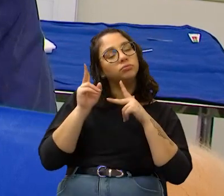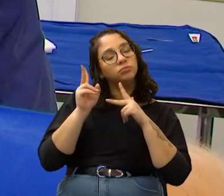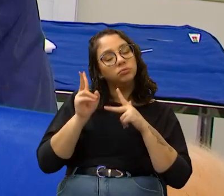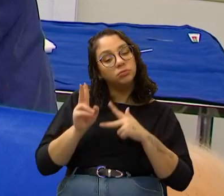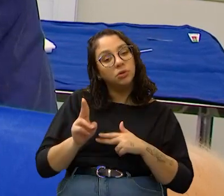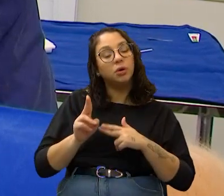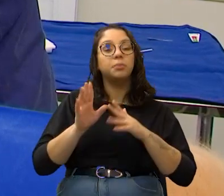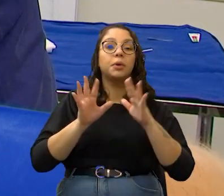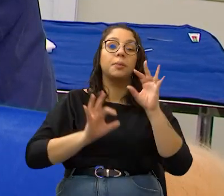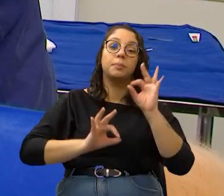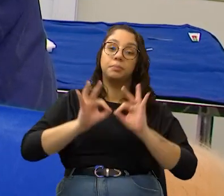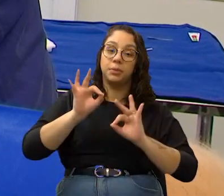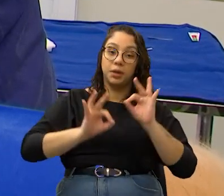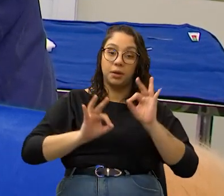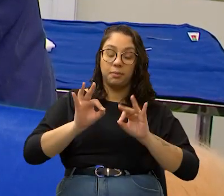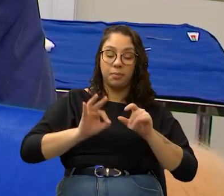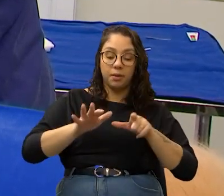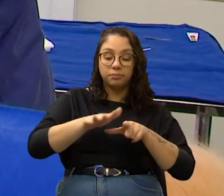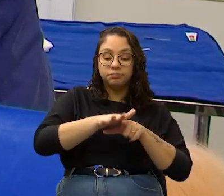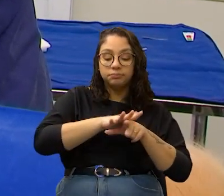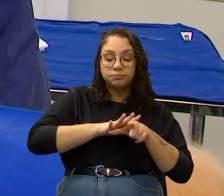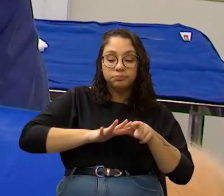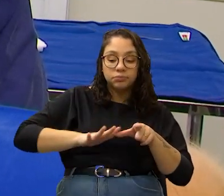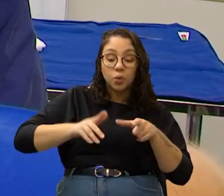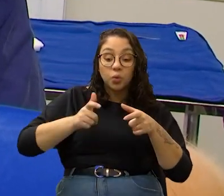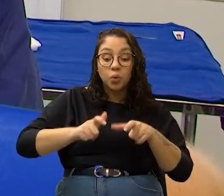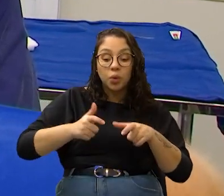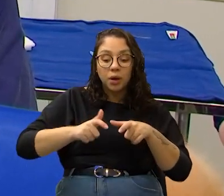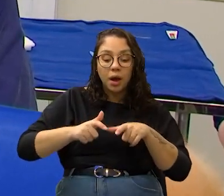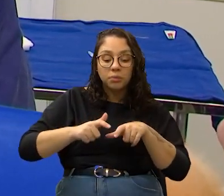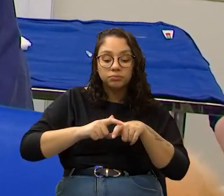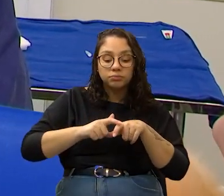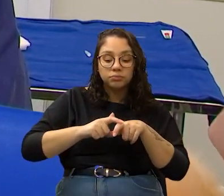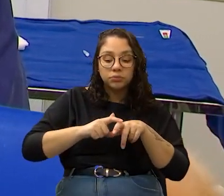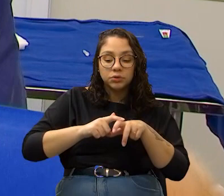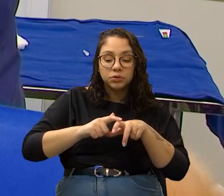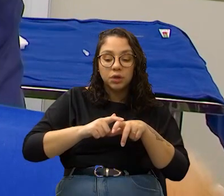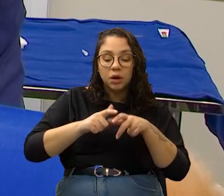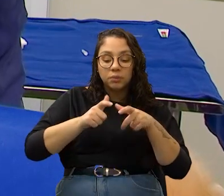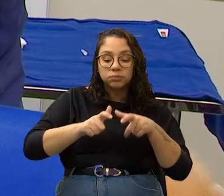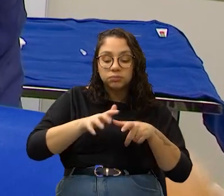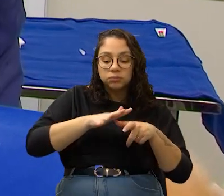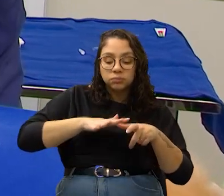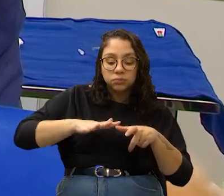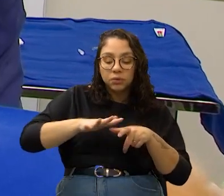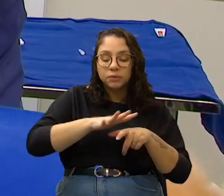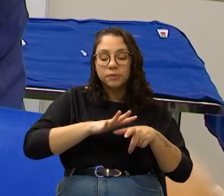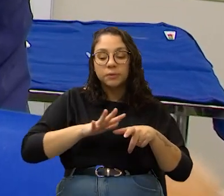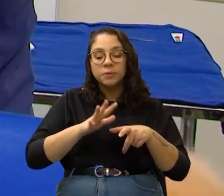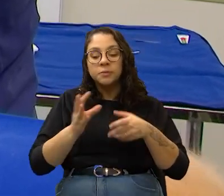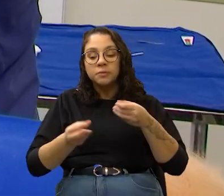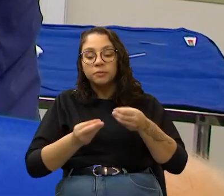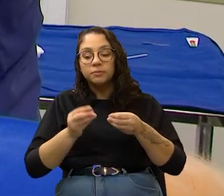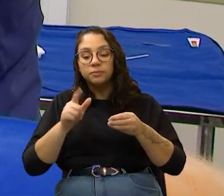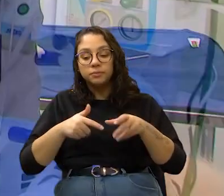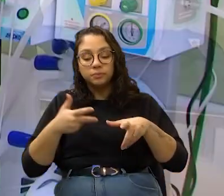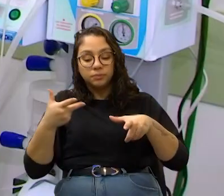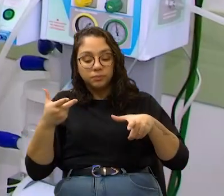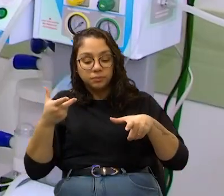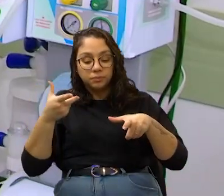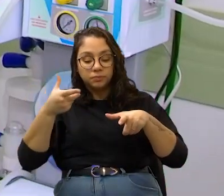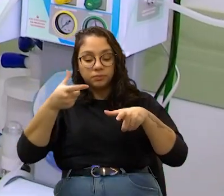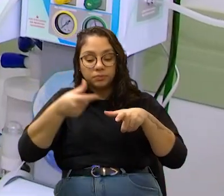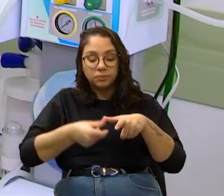sedação, vai preparar a região do procedimento, né? Então, no caso, a articulação em questão que a gente vai